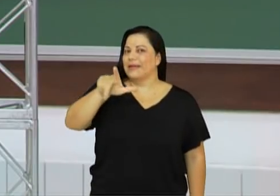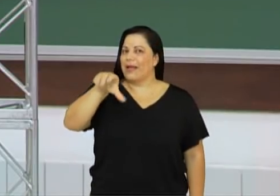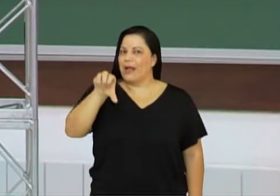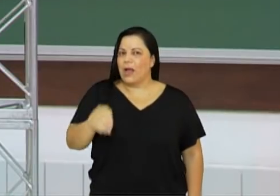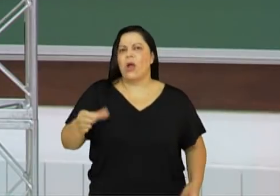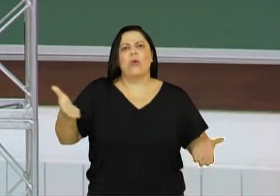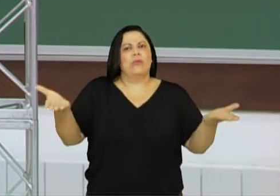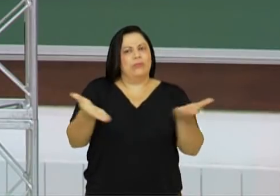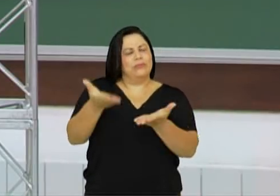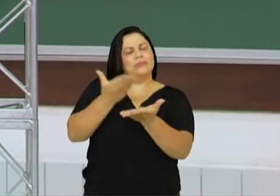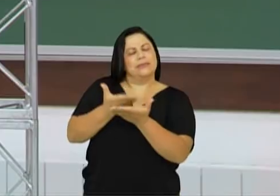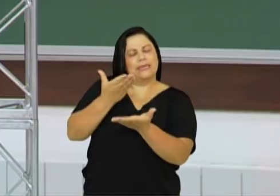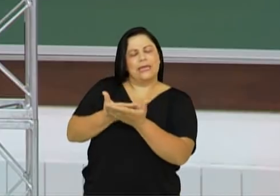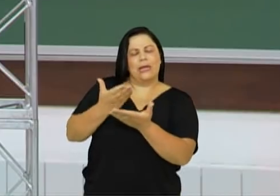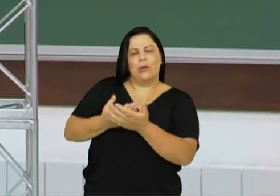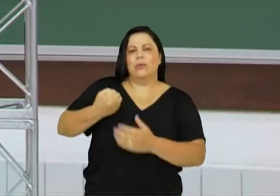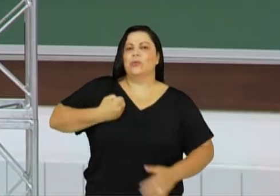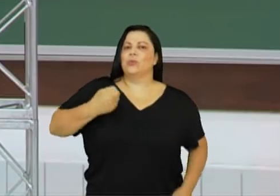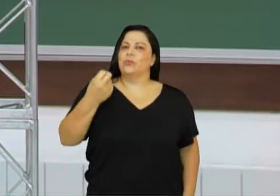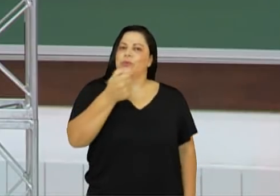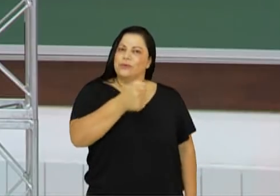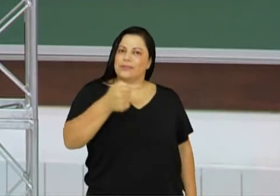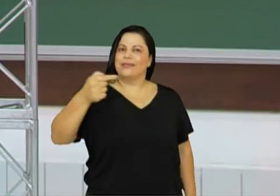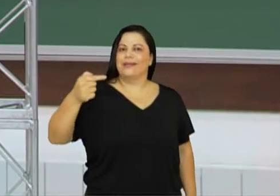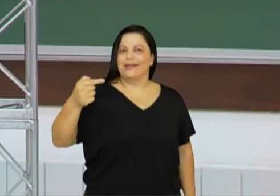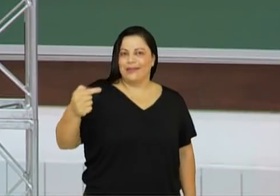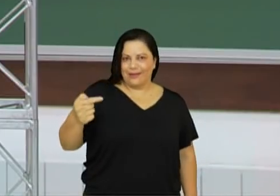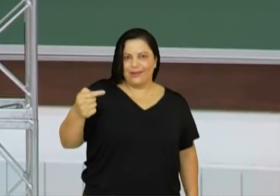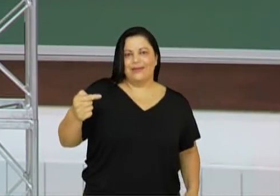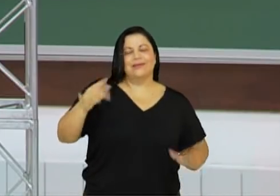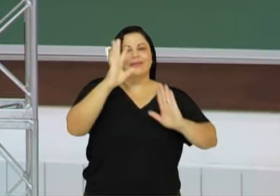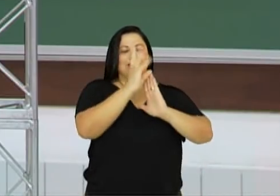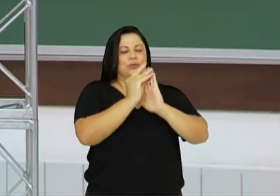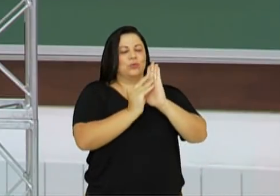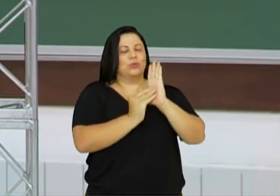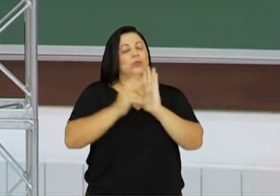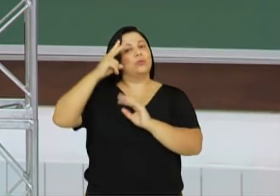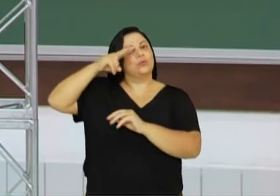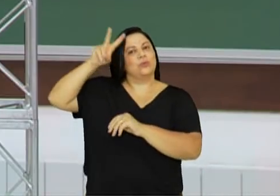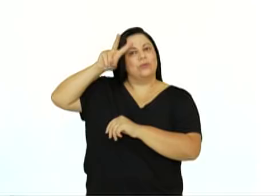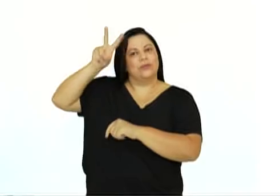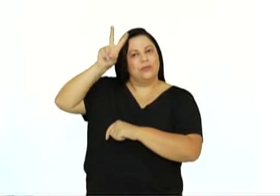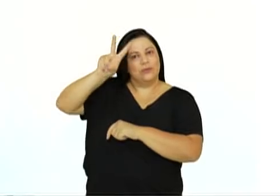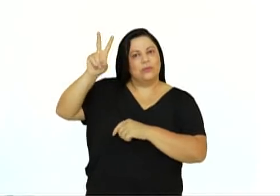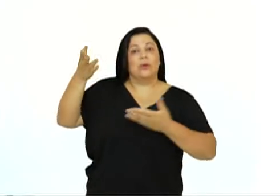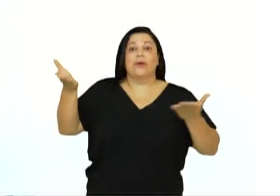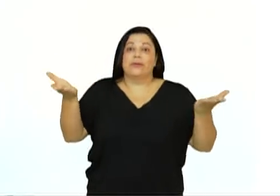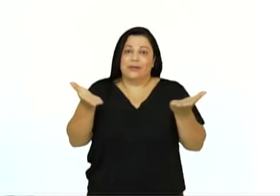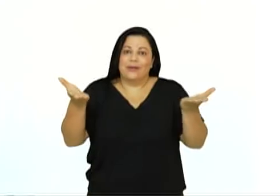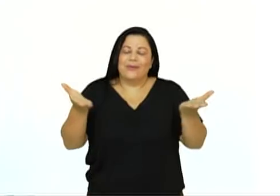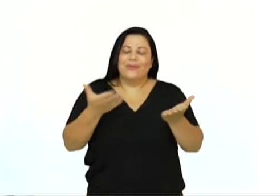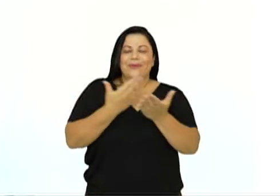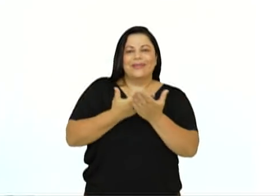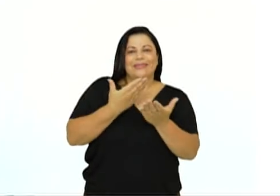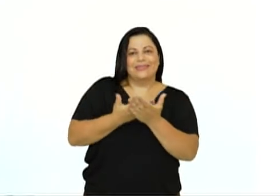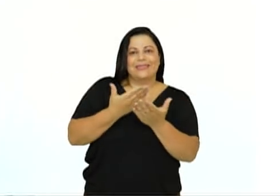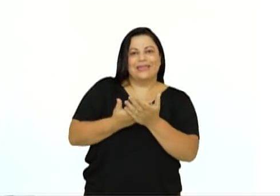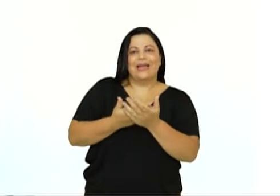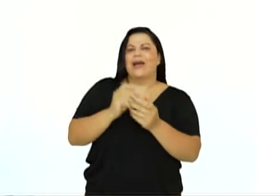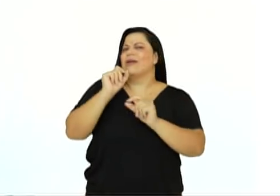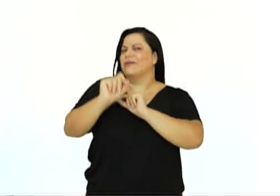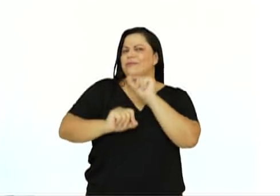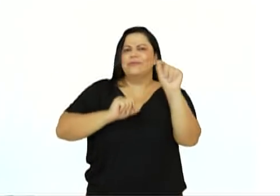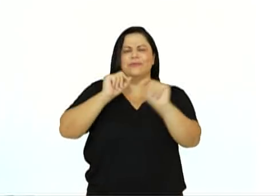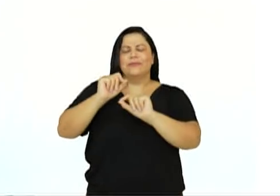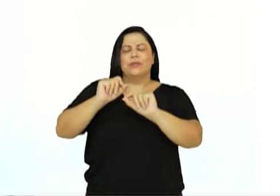vamos começar a aula 77 do conteúdo de História. E nessa aula a gente vai estudar aí